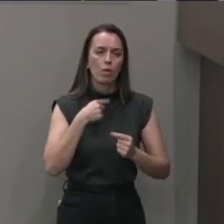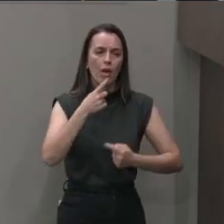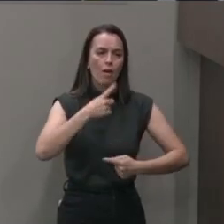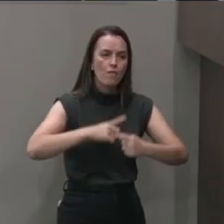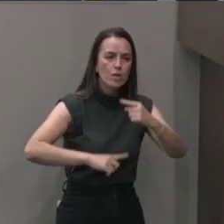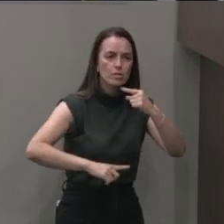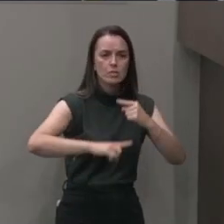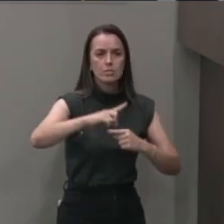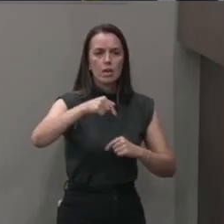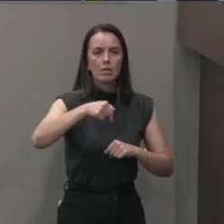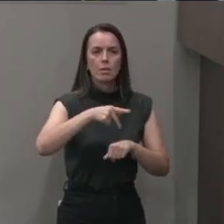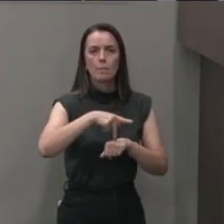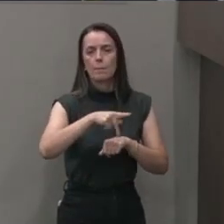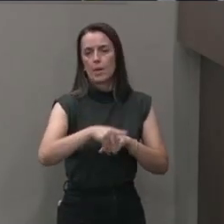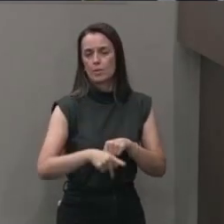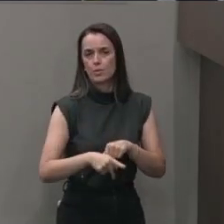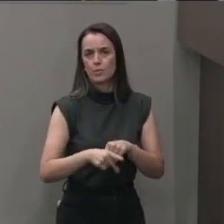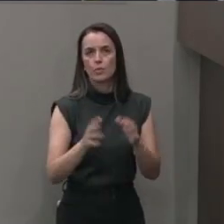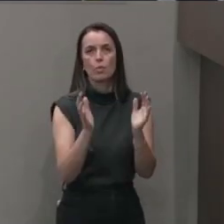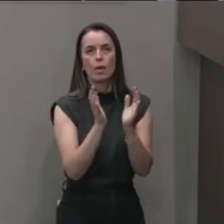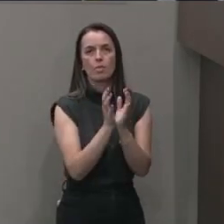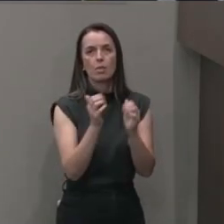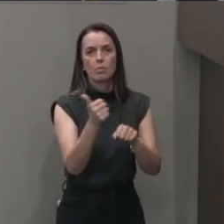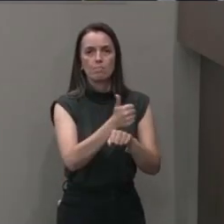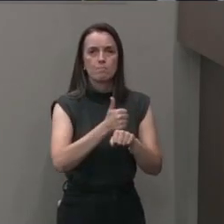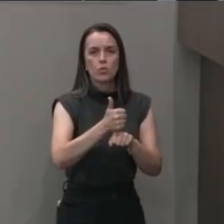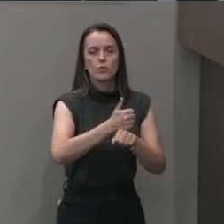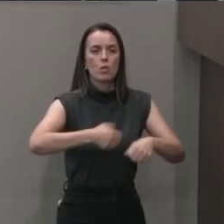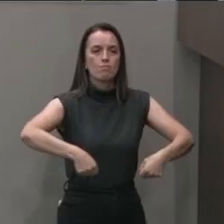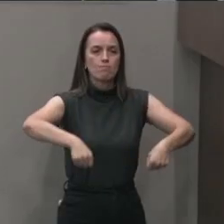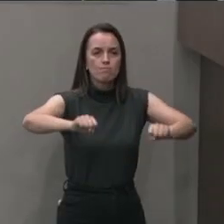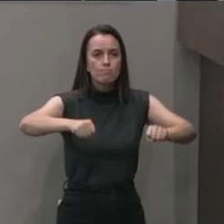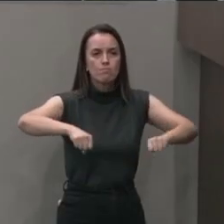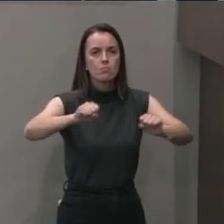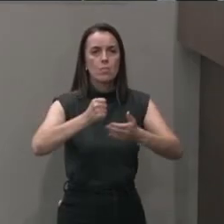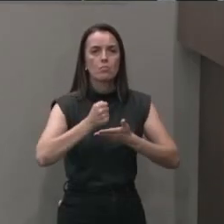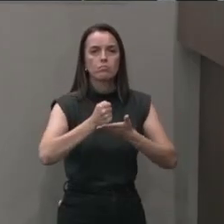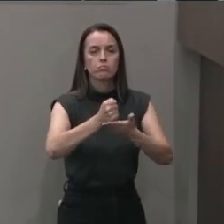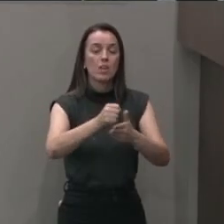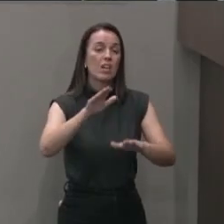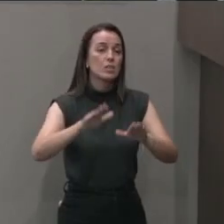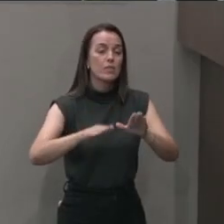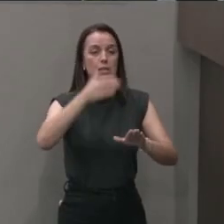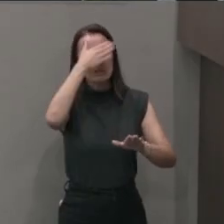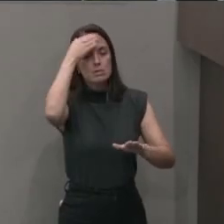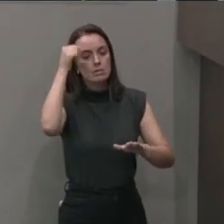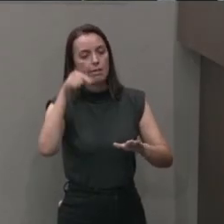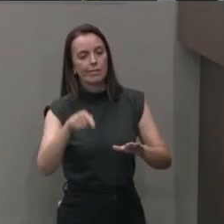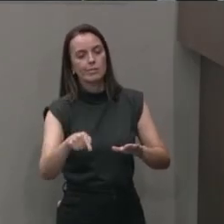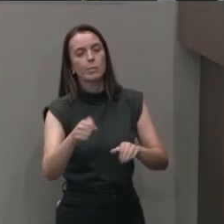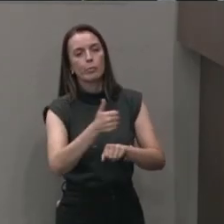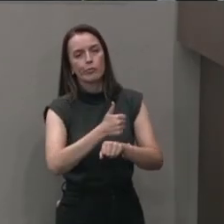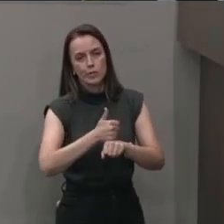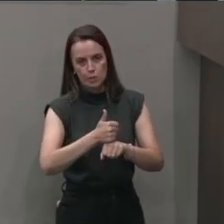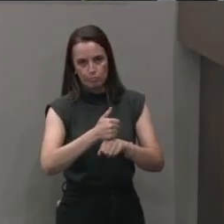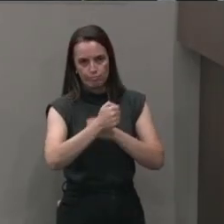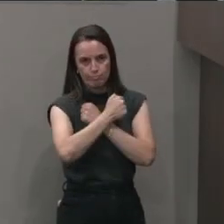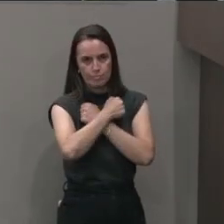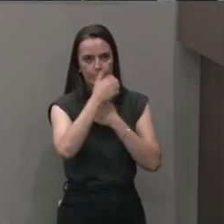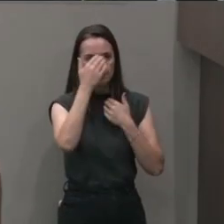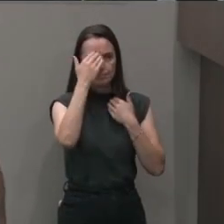município de Passo Fundo e para a classe dos nossos motoca, que muitas vezes são esquecidos e não são lembrados.